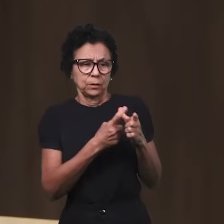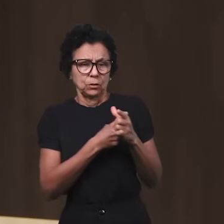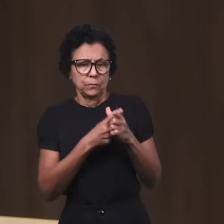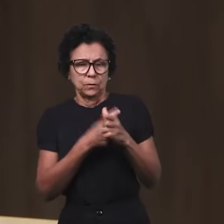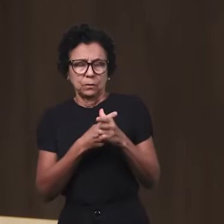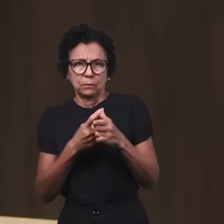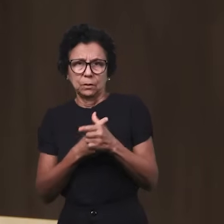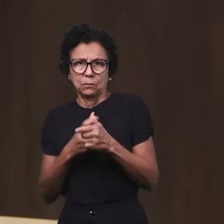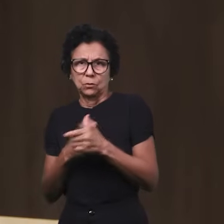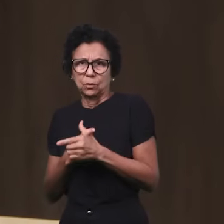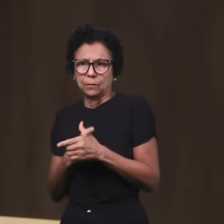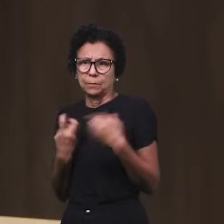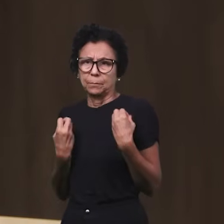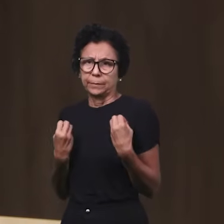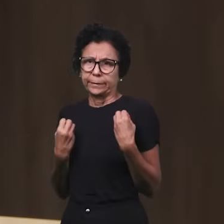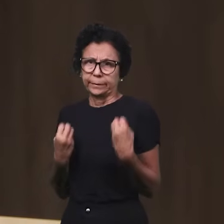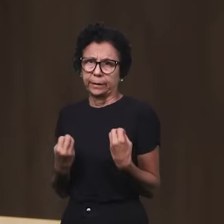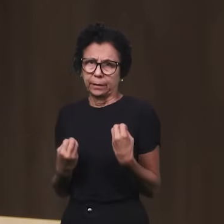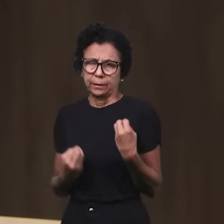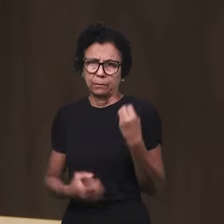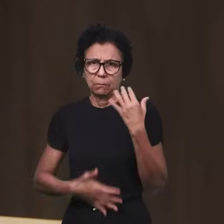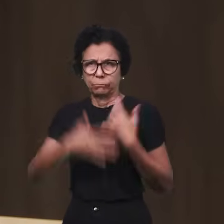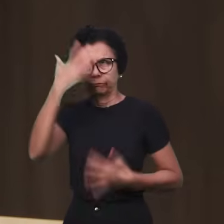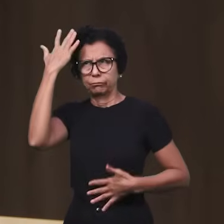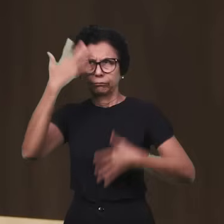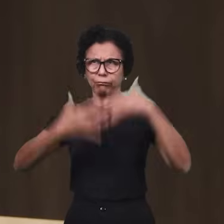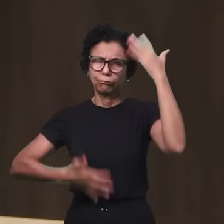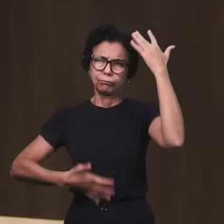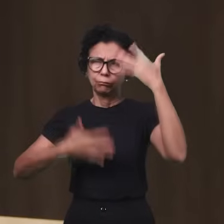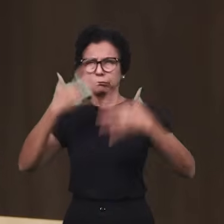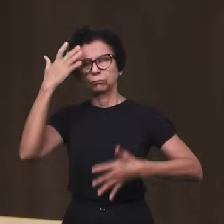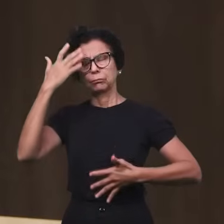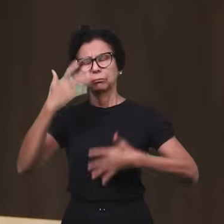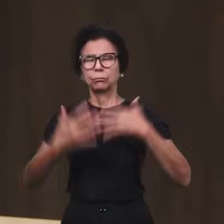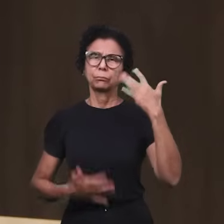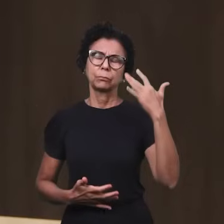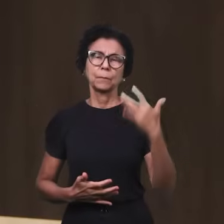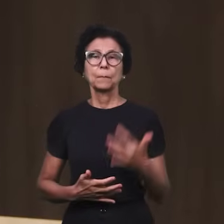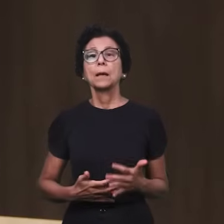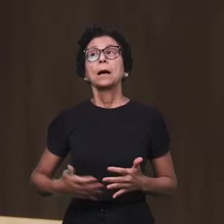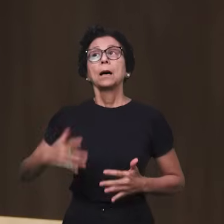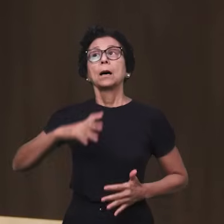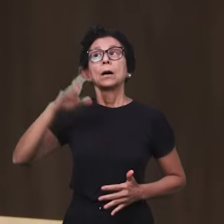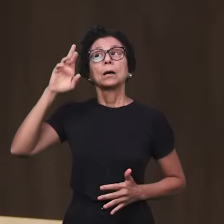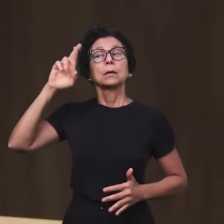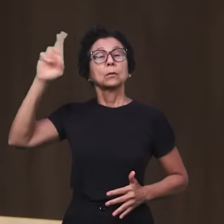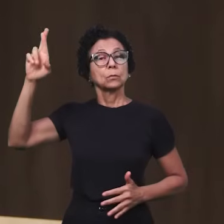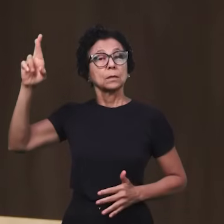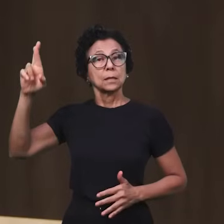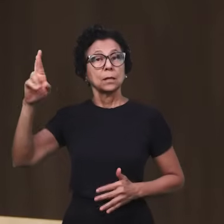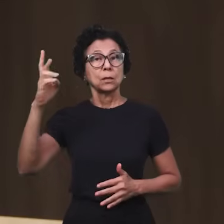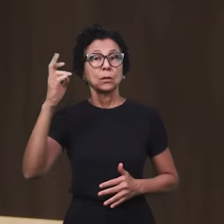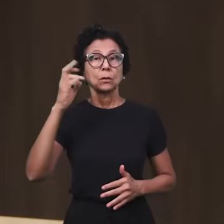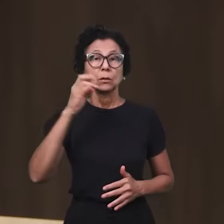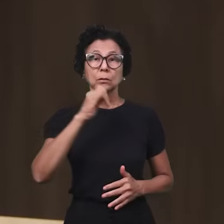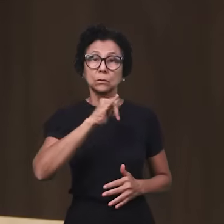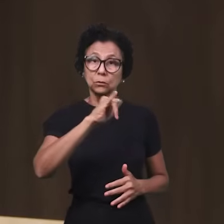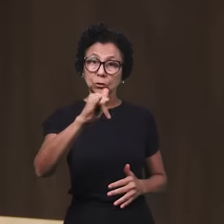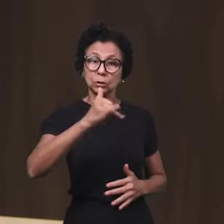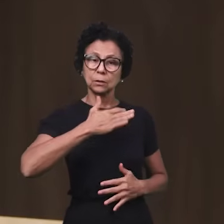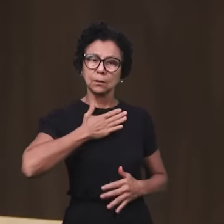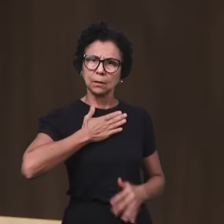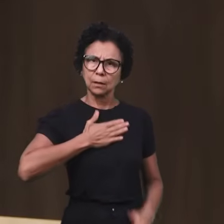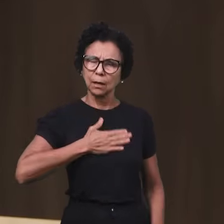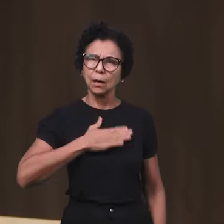e essa questão da frustração que a Eveline colocou, mas o Senhor, Ele nos alerta a termos esse